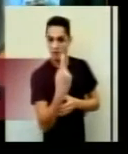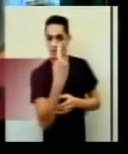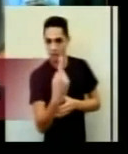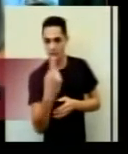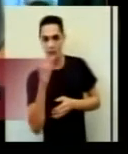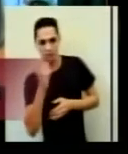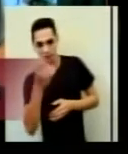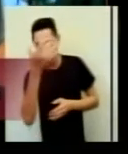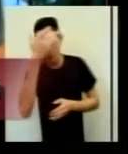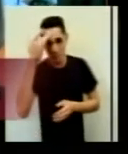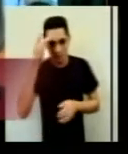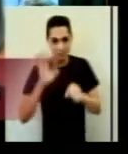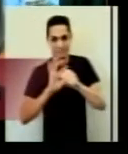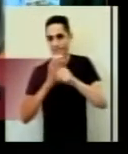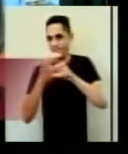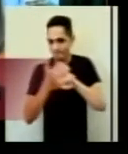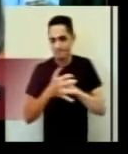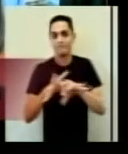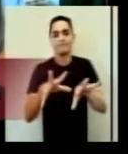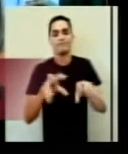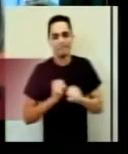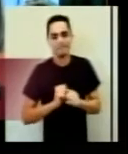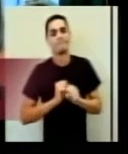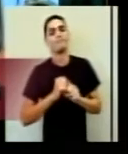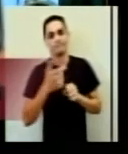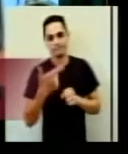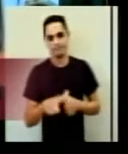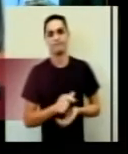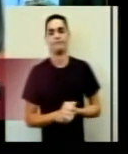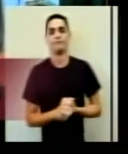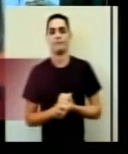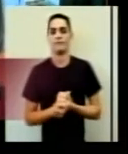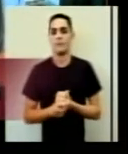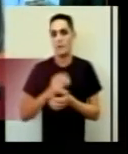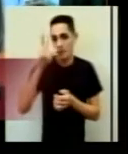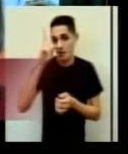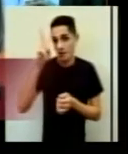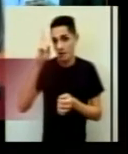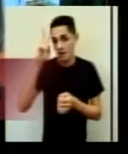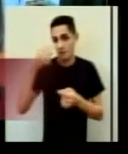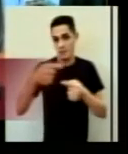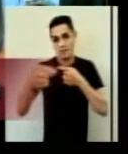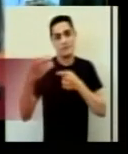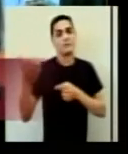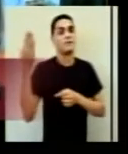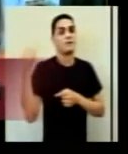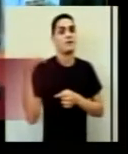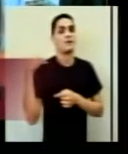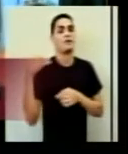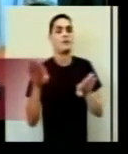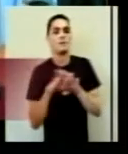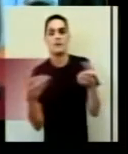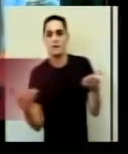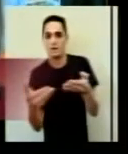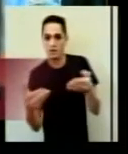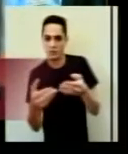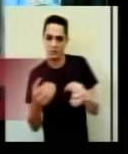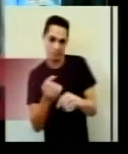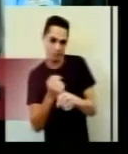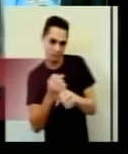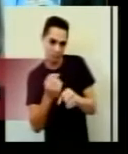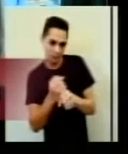Saíram de ontem para hoje 118 casos positivos de Covid-19.